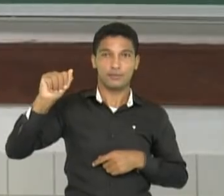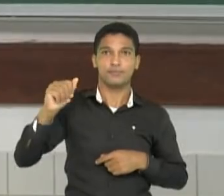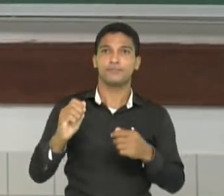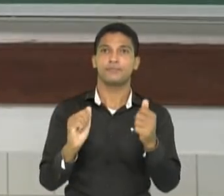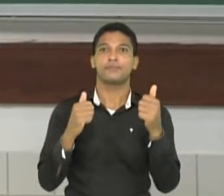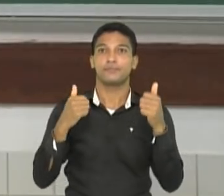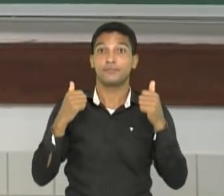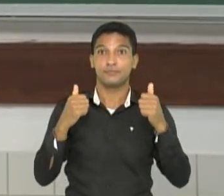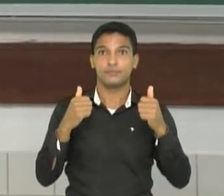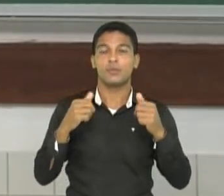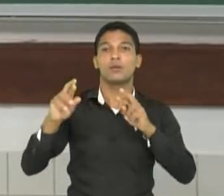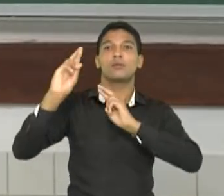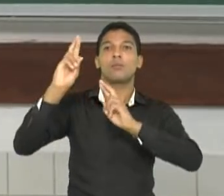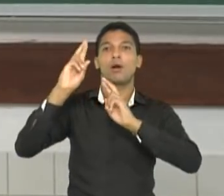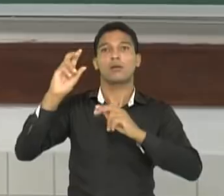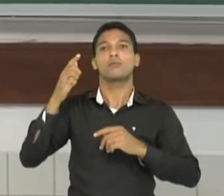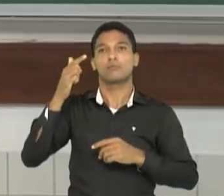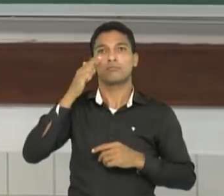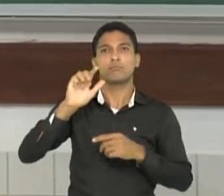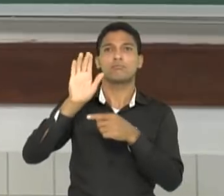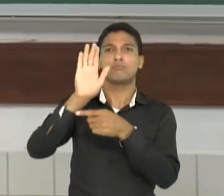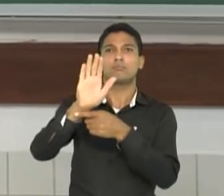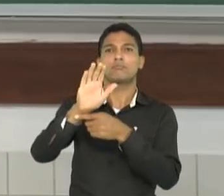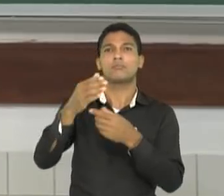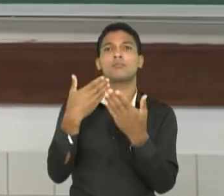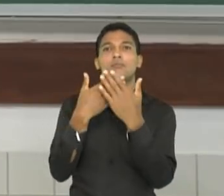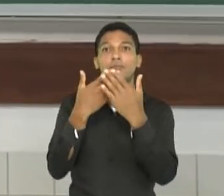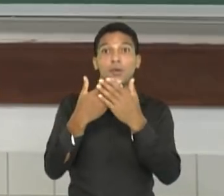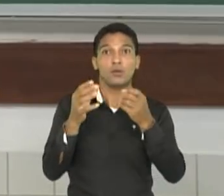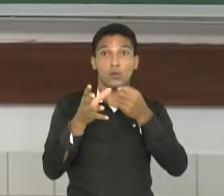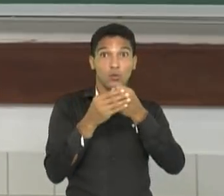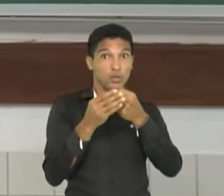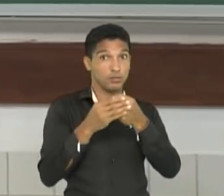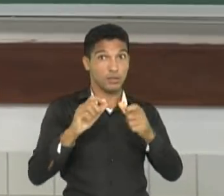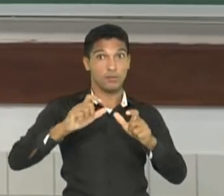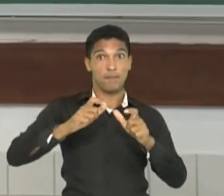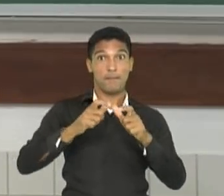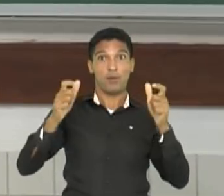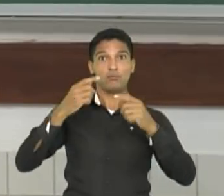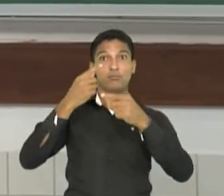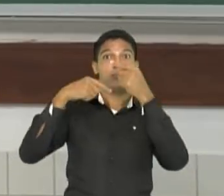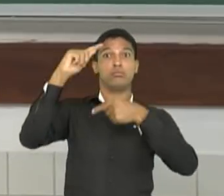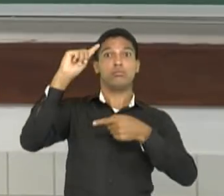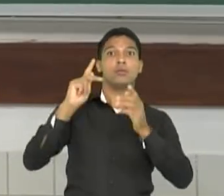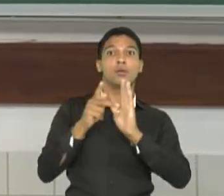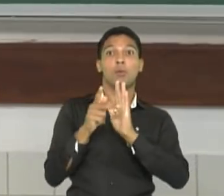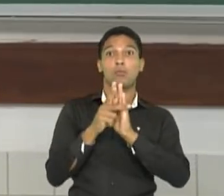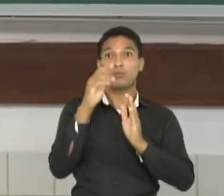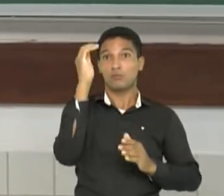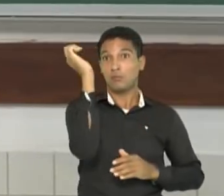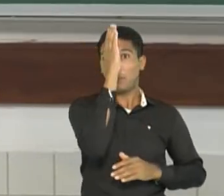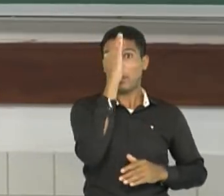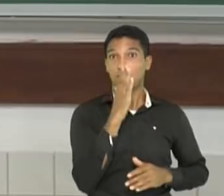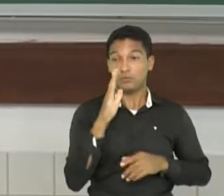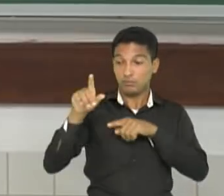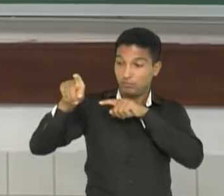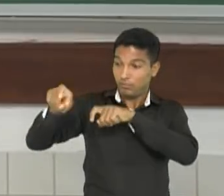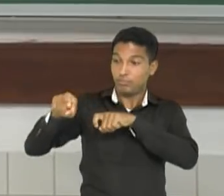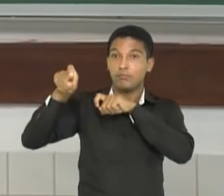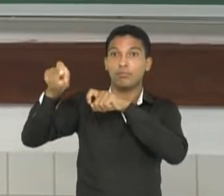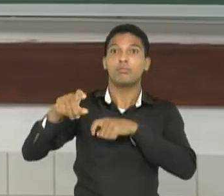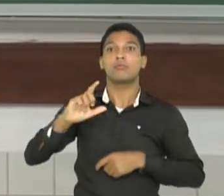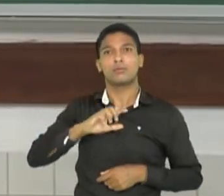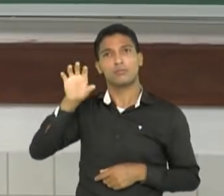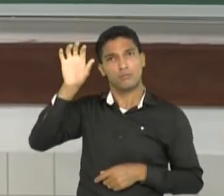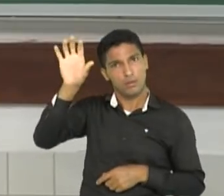ter contribuído na aula de hoje com vocês para um conhecimento mais amplo do espaço rural brasileiro, dividido por regiões.